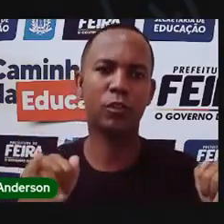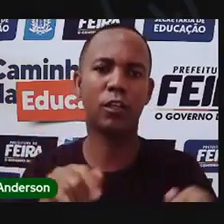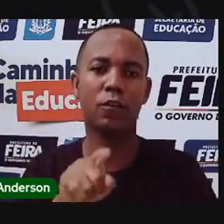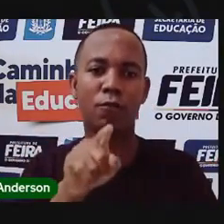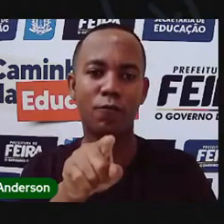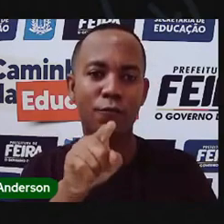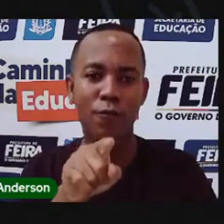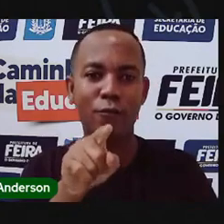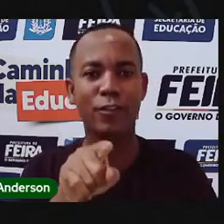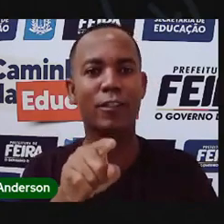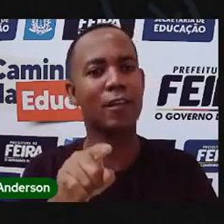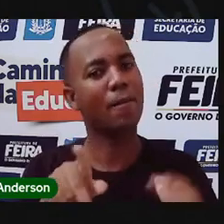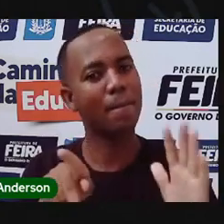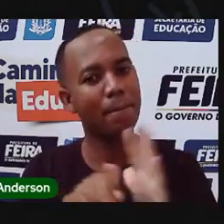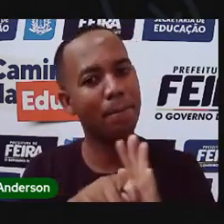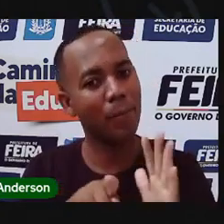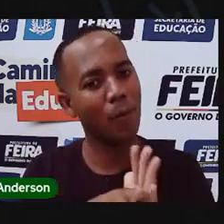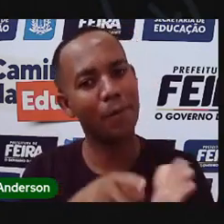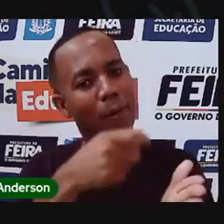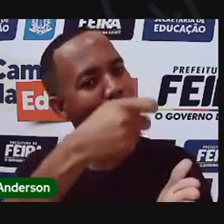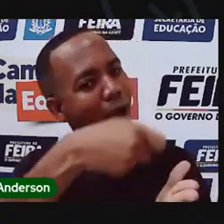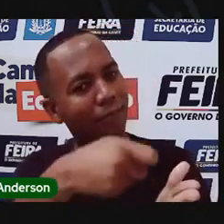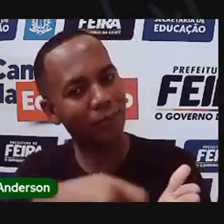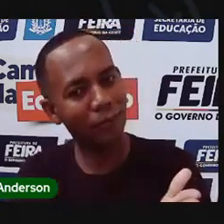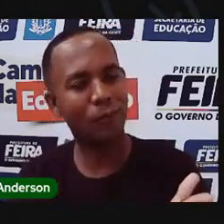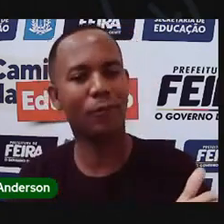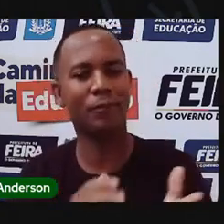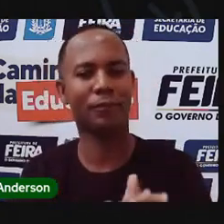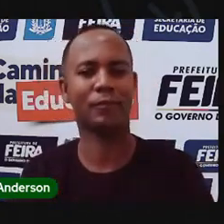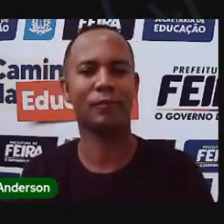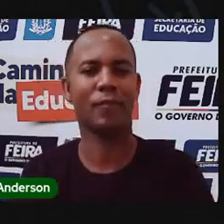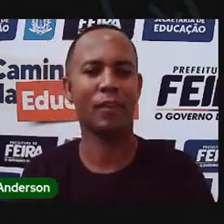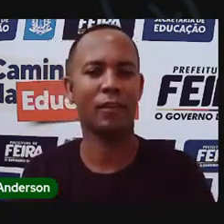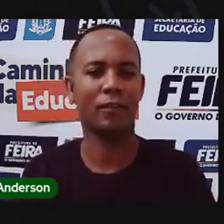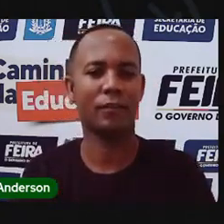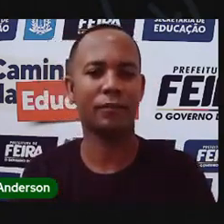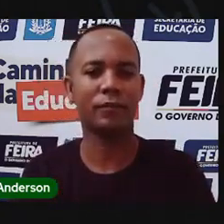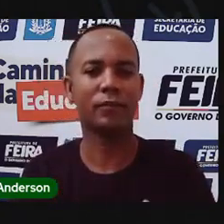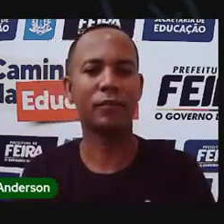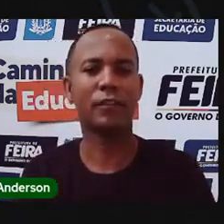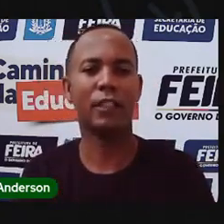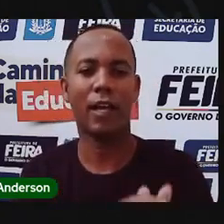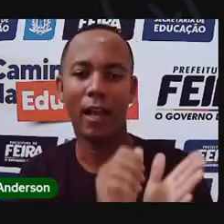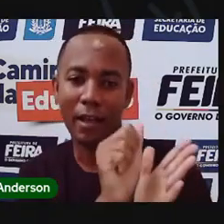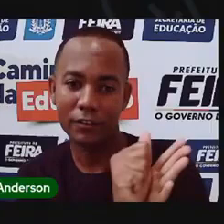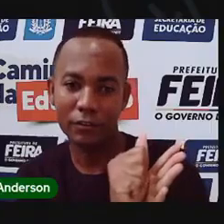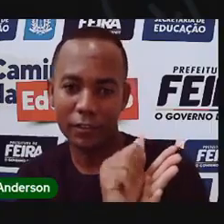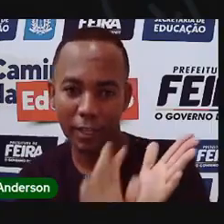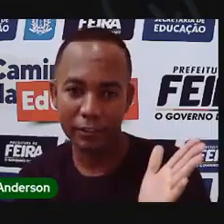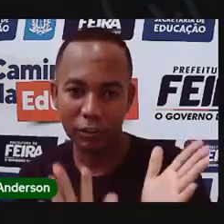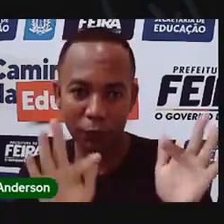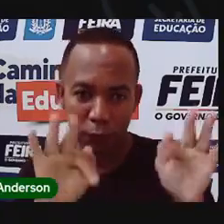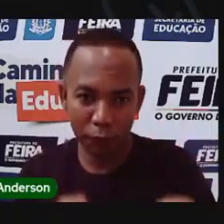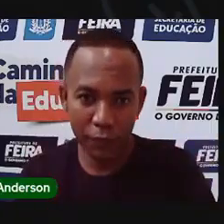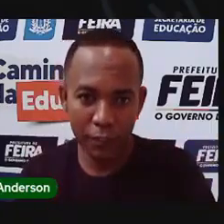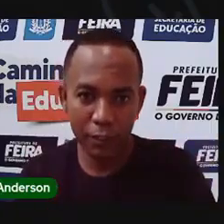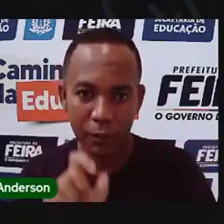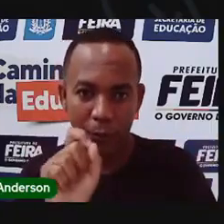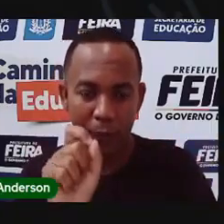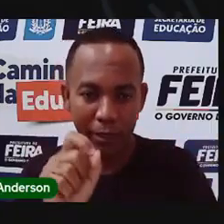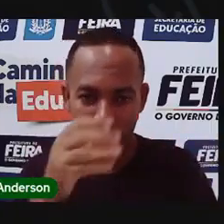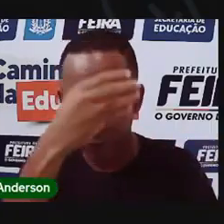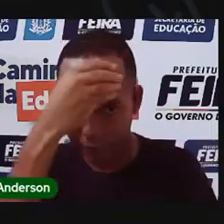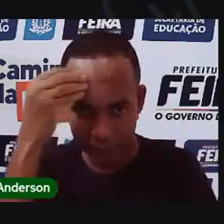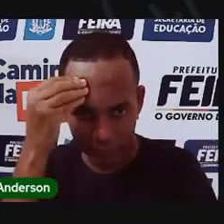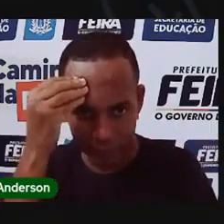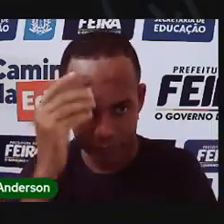os artistas da vez, certo? Bom, terminando toda essa atividade, não esqueçam, tá? Na escola de